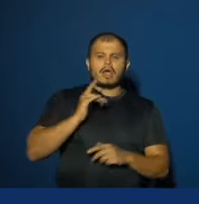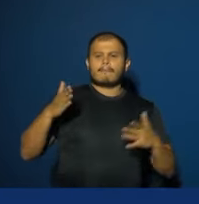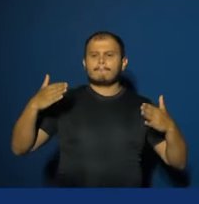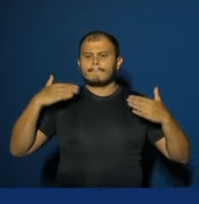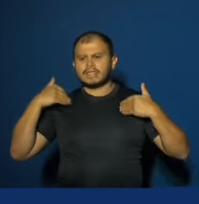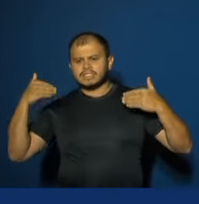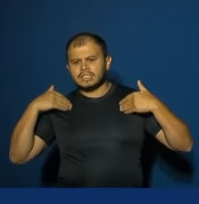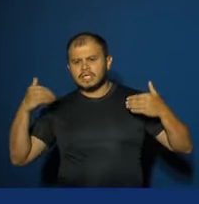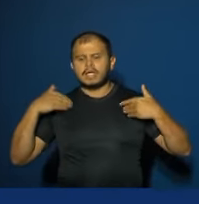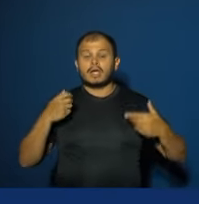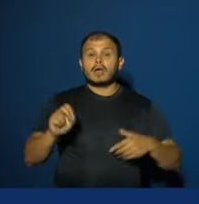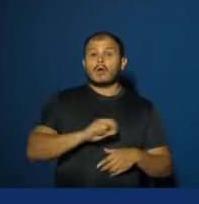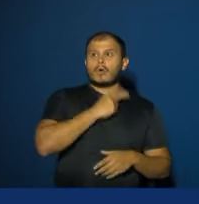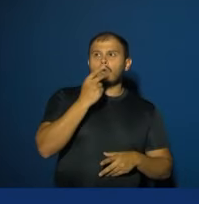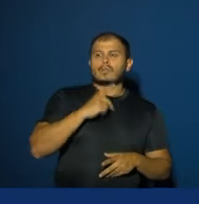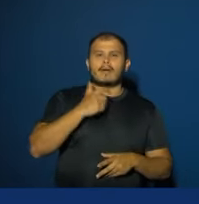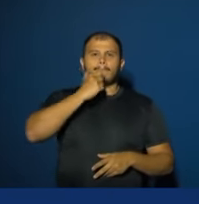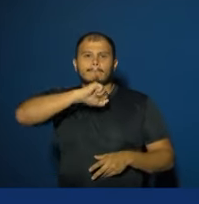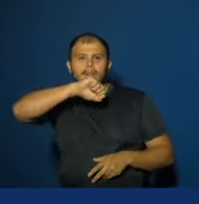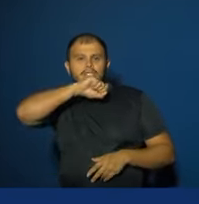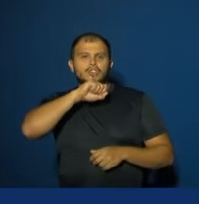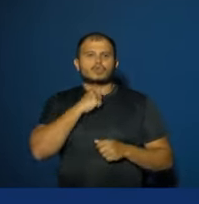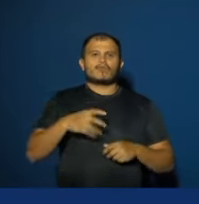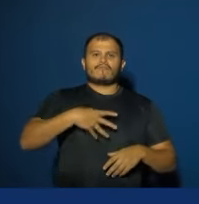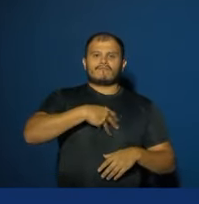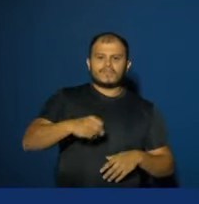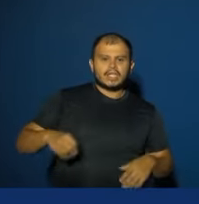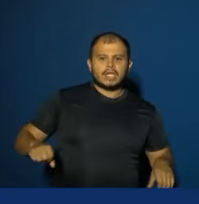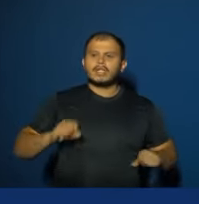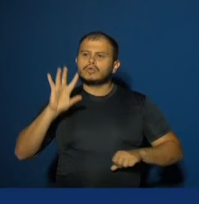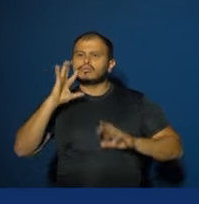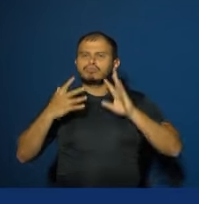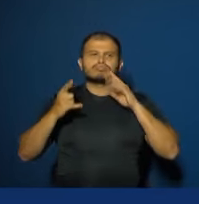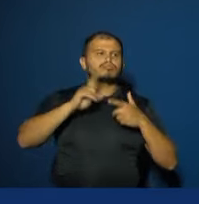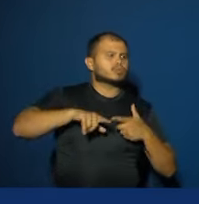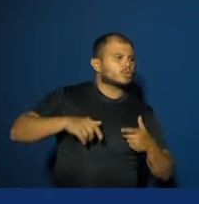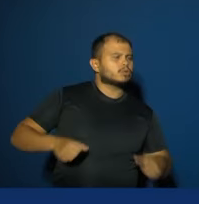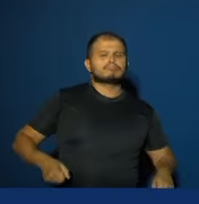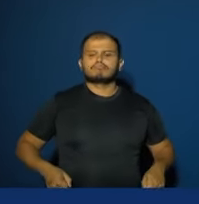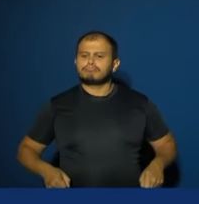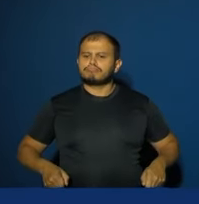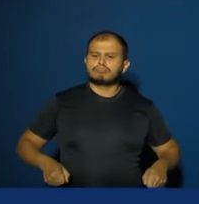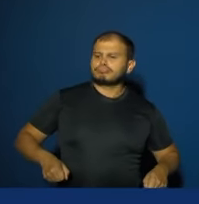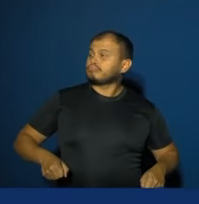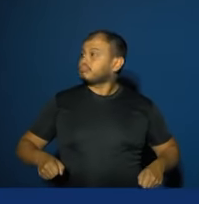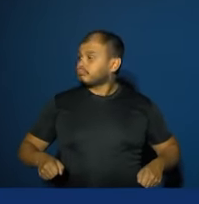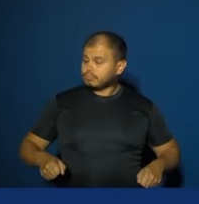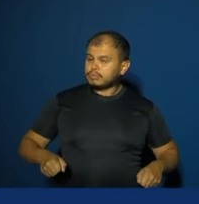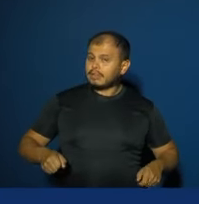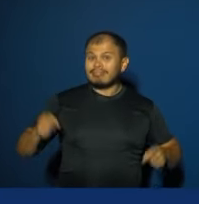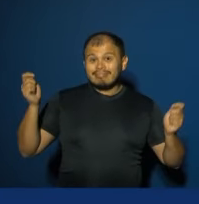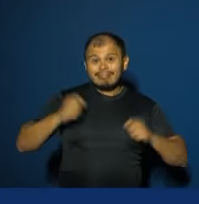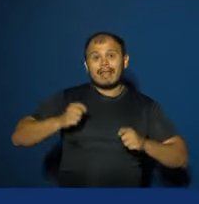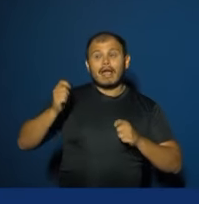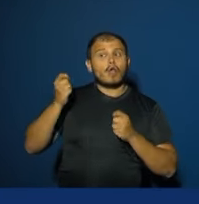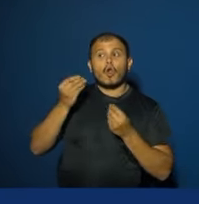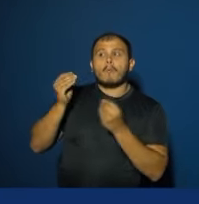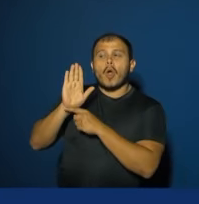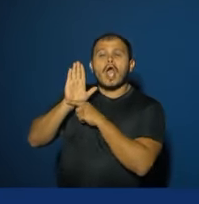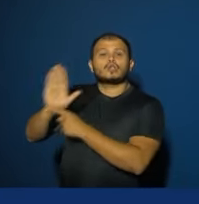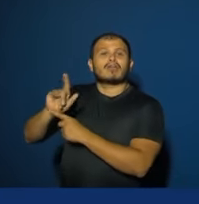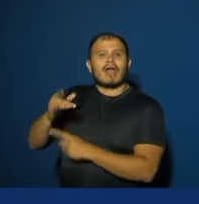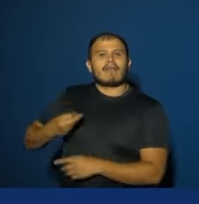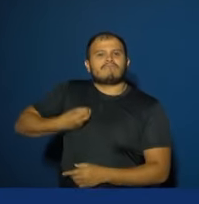a tá a mãe com os filhos resolvendo alguma coisa do dia a dia o que que a gente pode fazer para fazer a vida dela mais